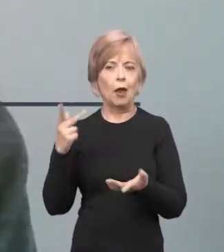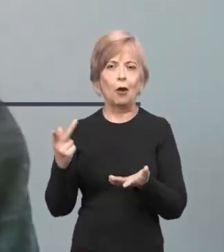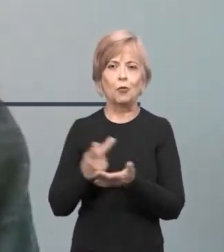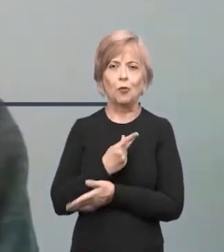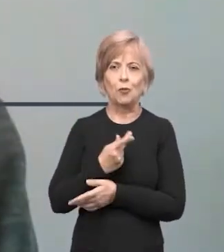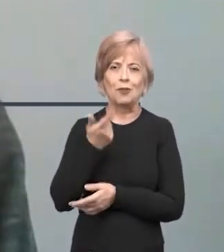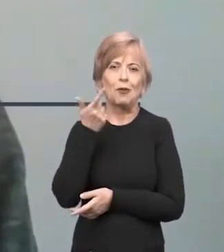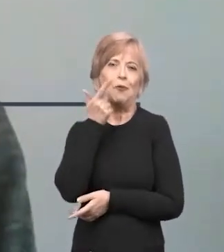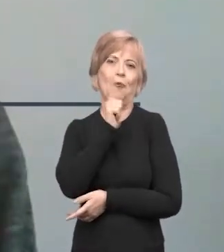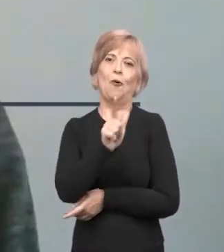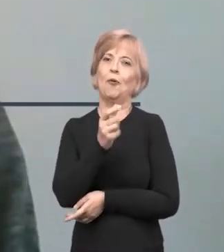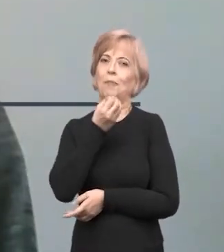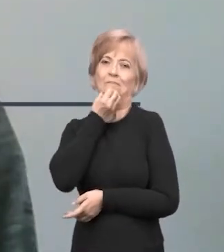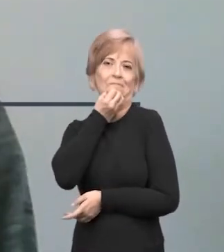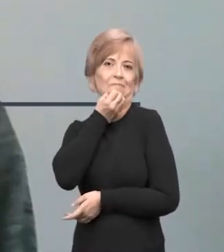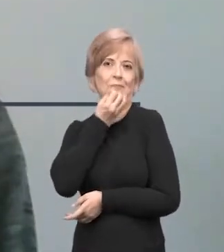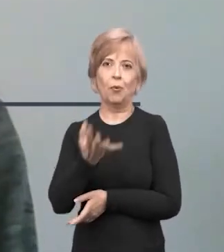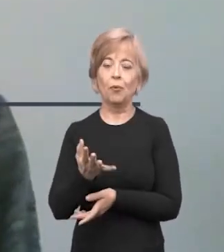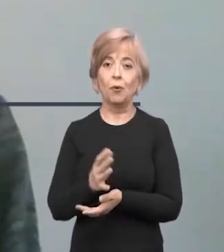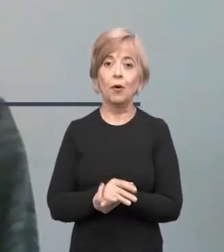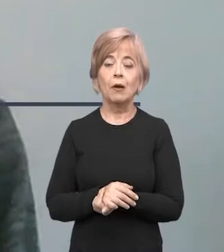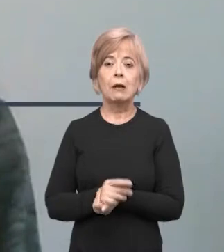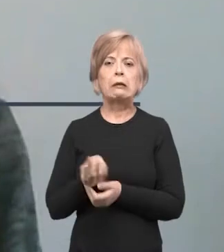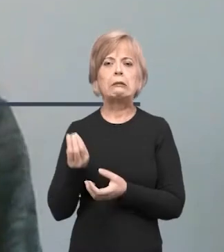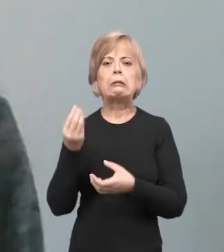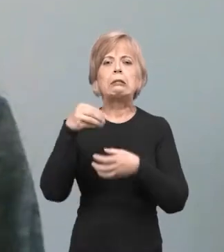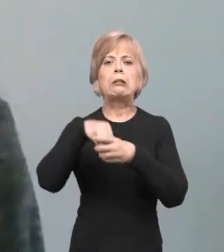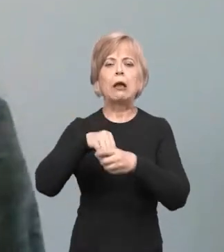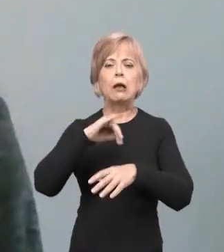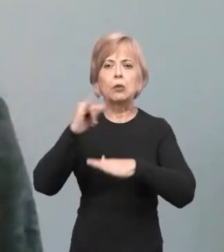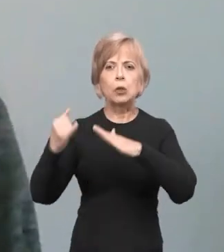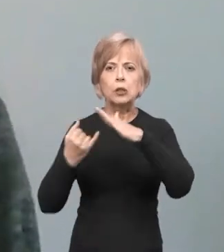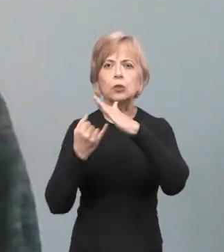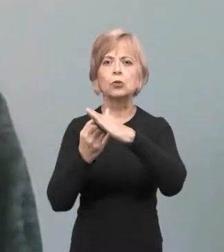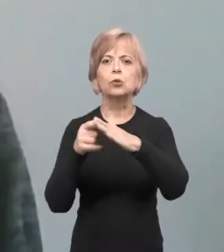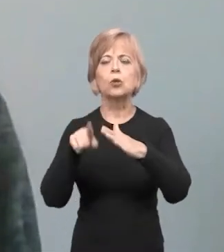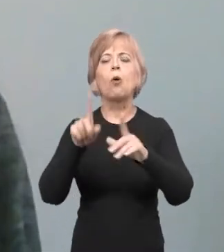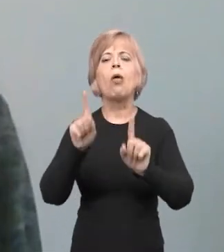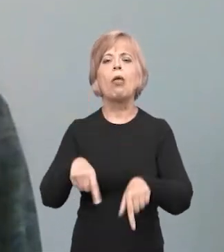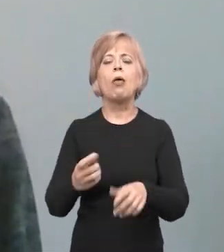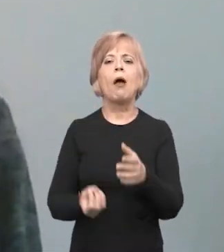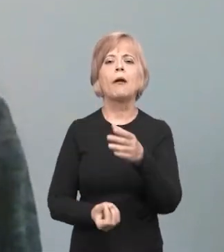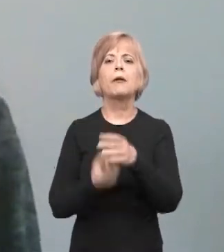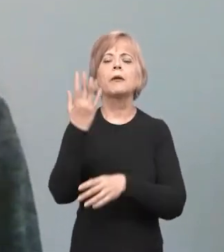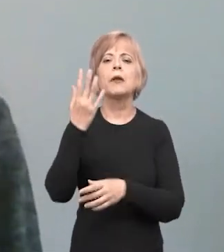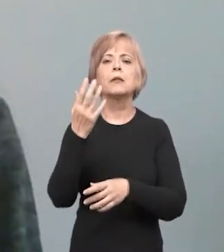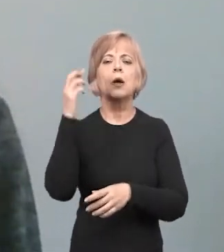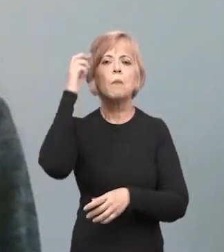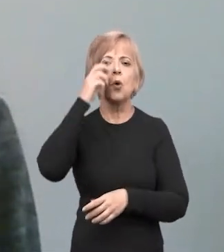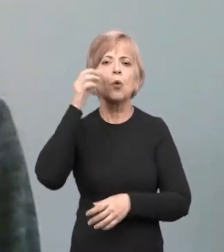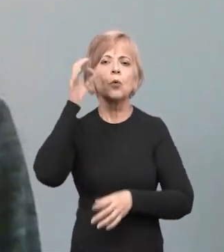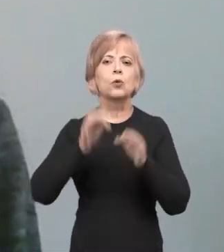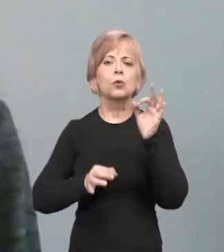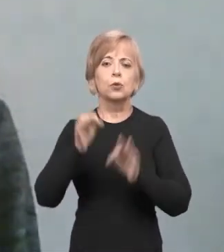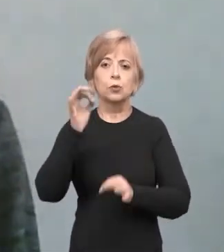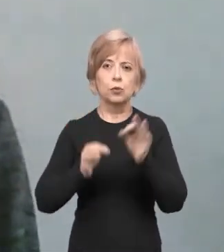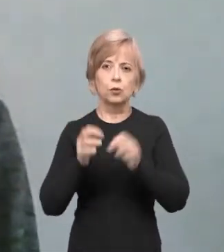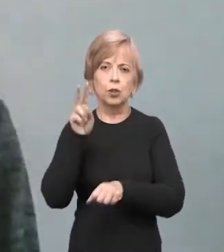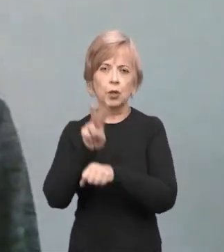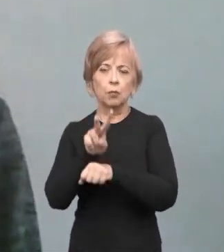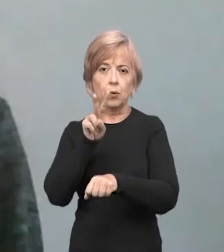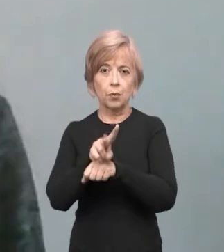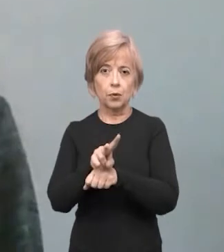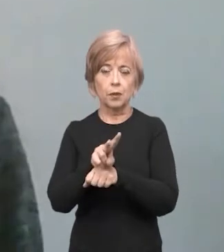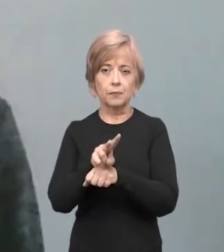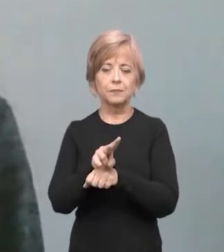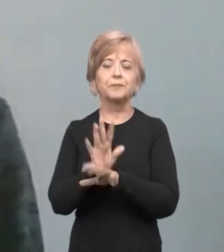uma grande conquista, né, dentro da instituição, a criação da Promotoria de Justiça de